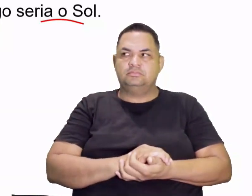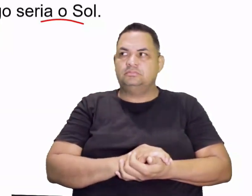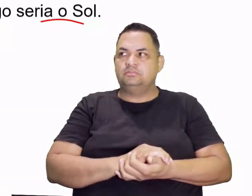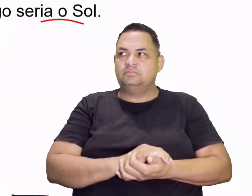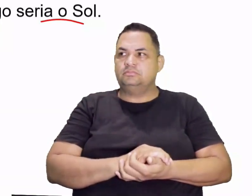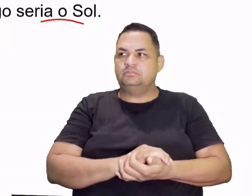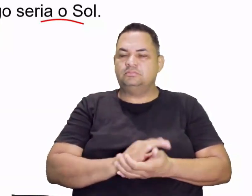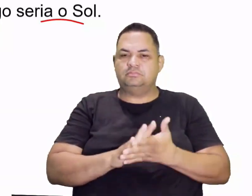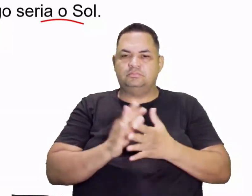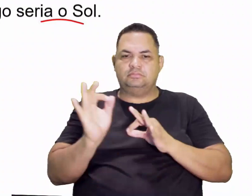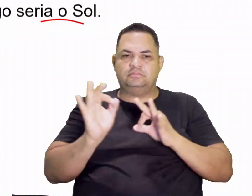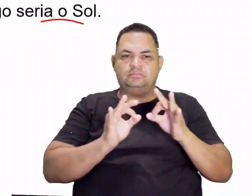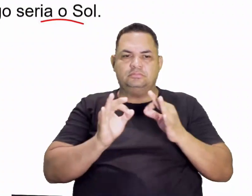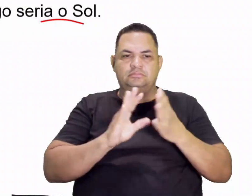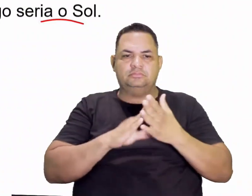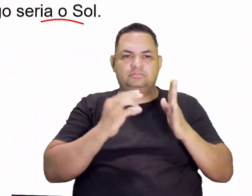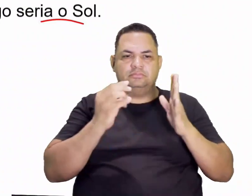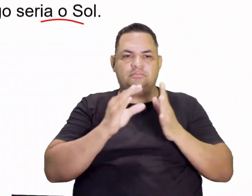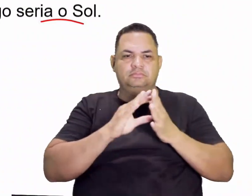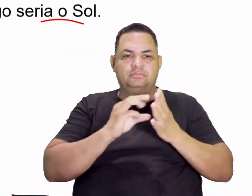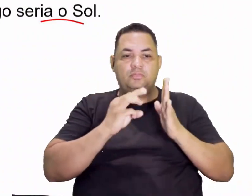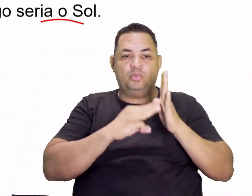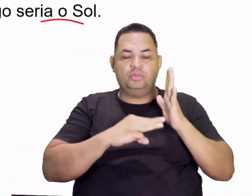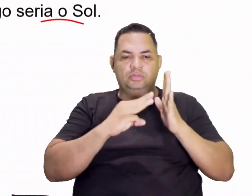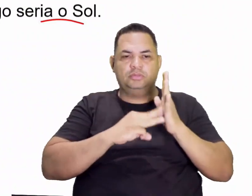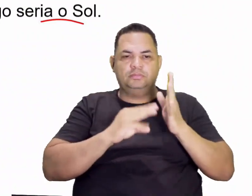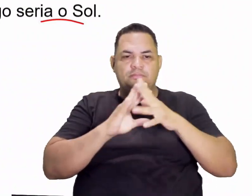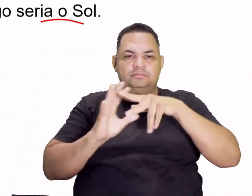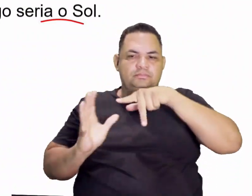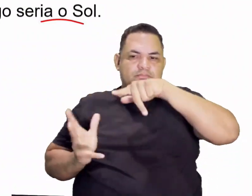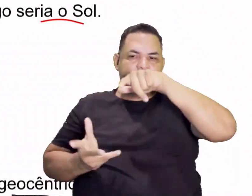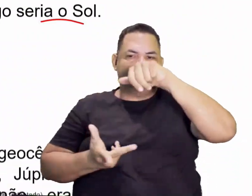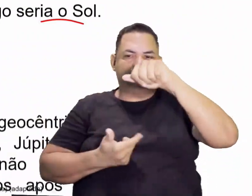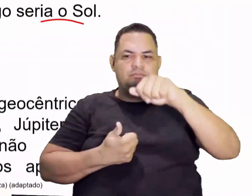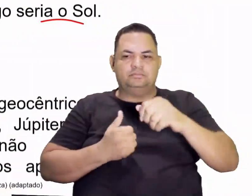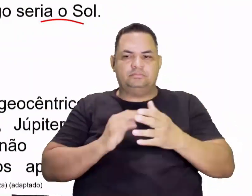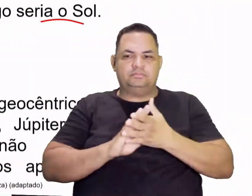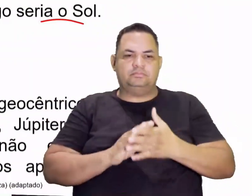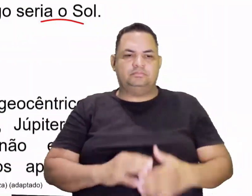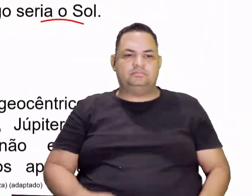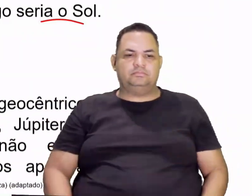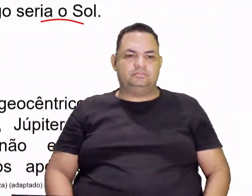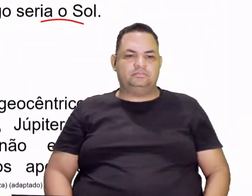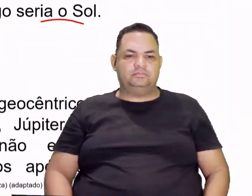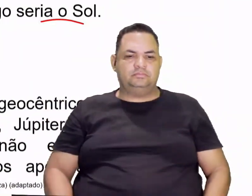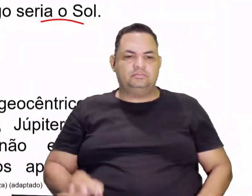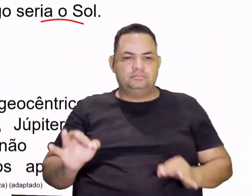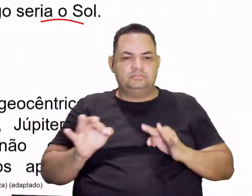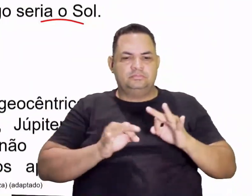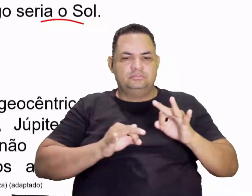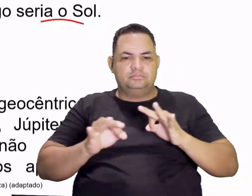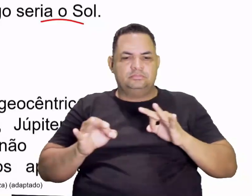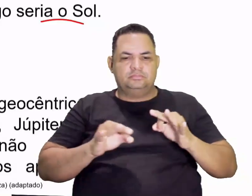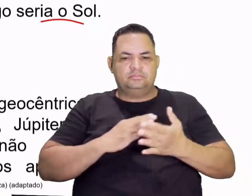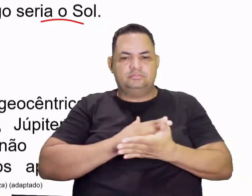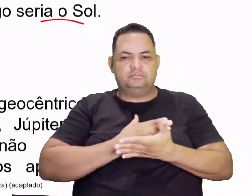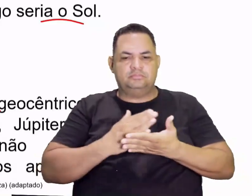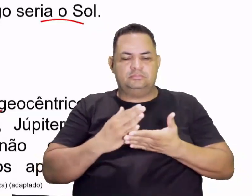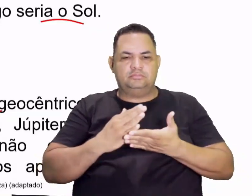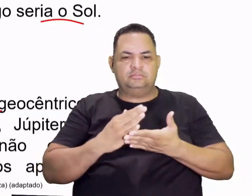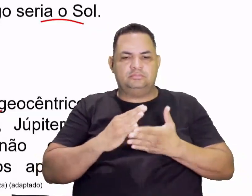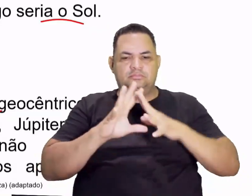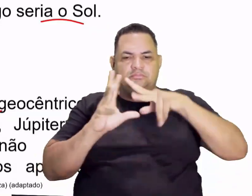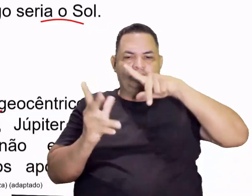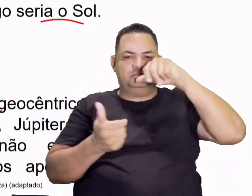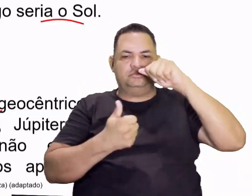mais científica acertada do modelo do universo, tá? Geocêntrico. Em ordem, a partir da Terra,